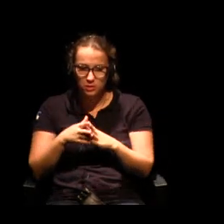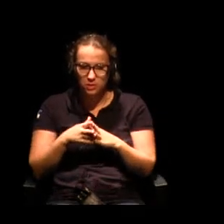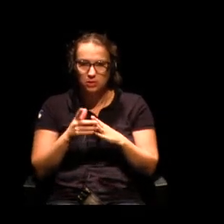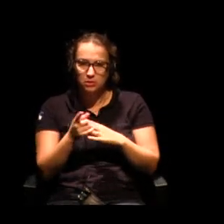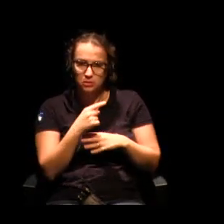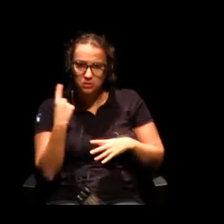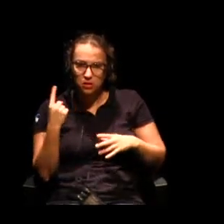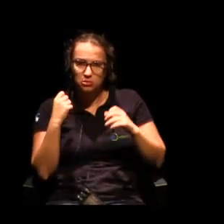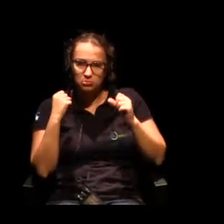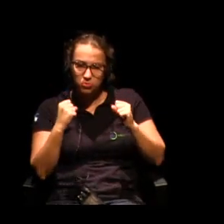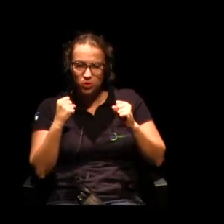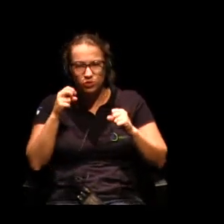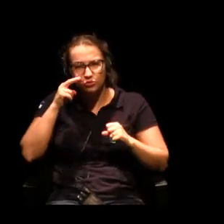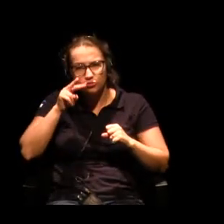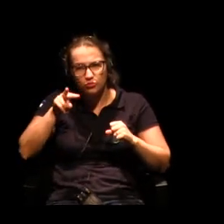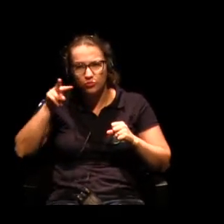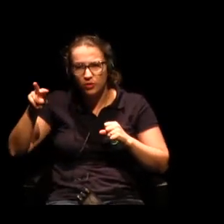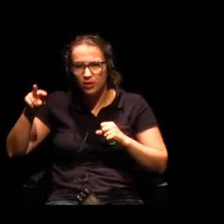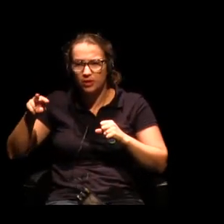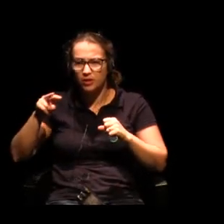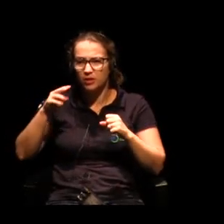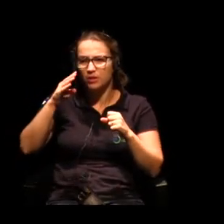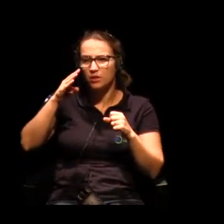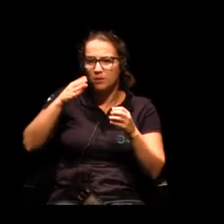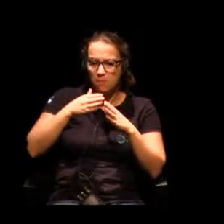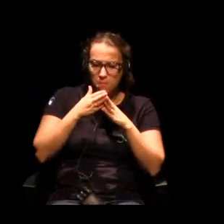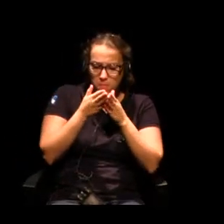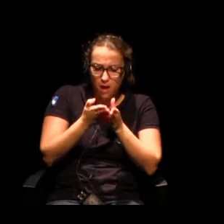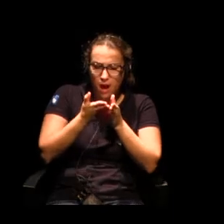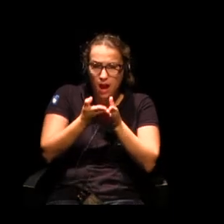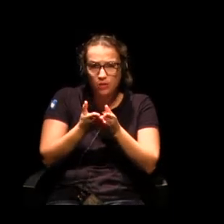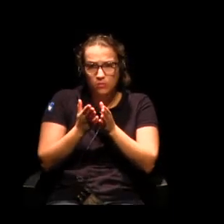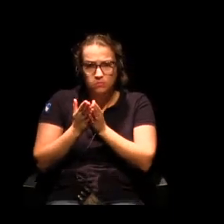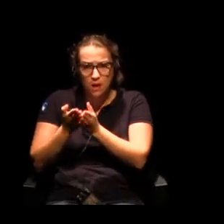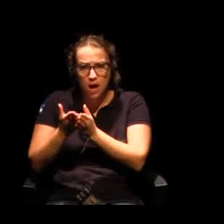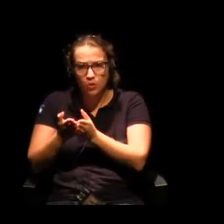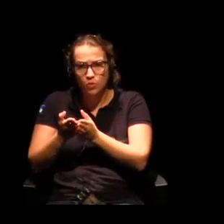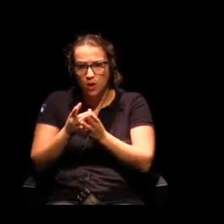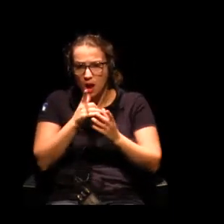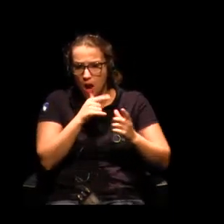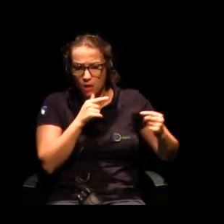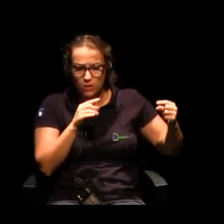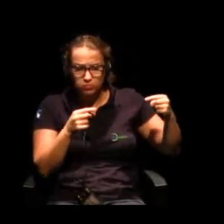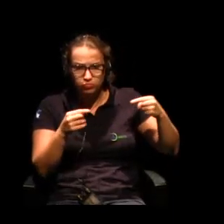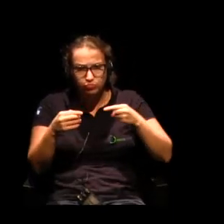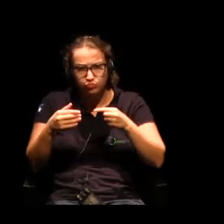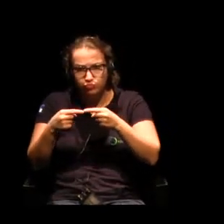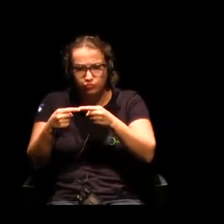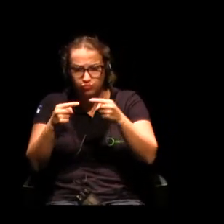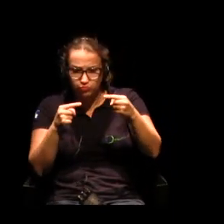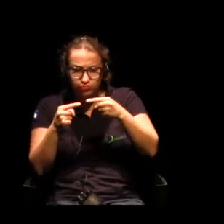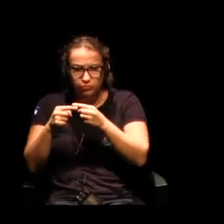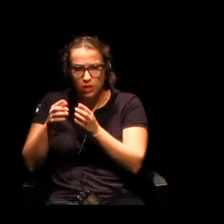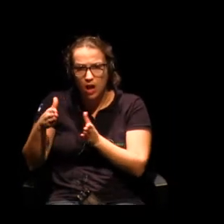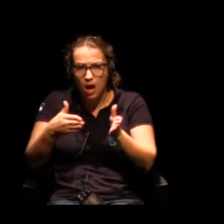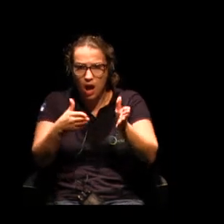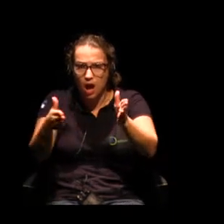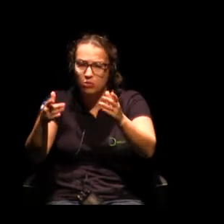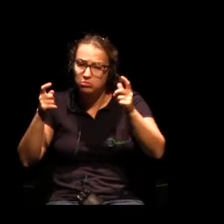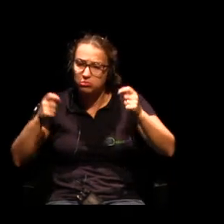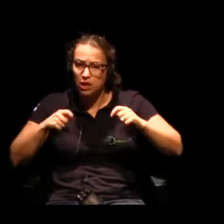corredores para isso. E podemos ver como podemos ter pequenos barcos e a integração das águas com